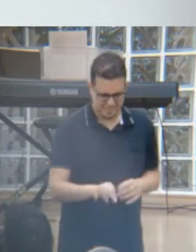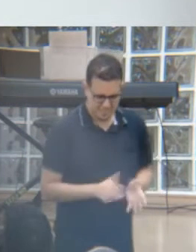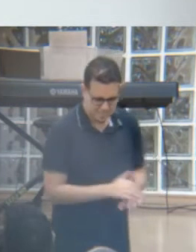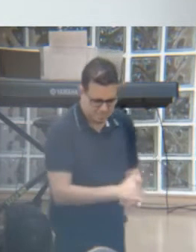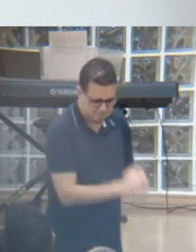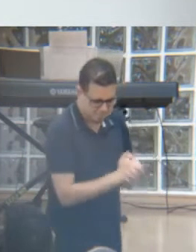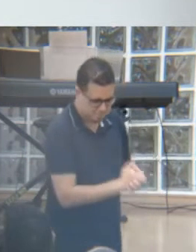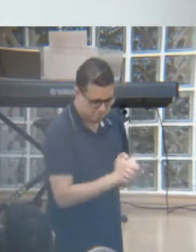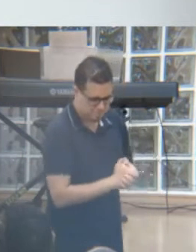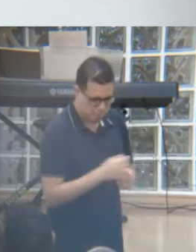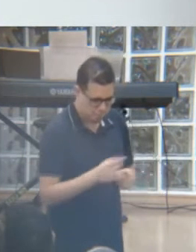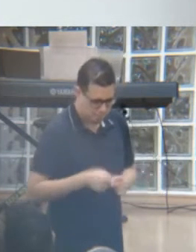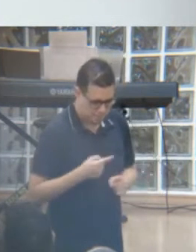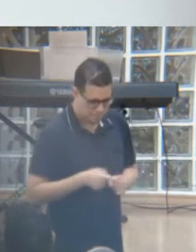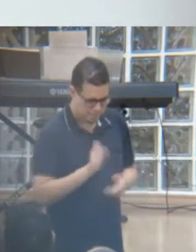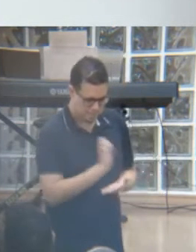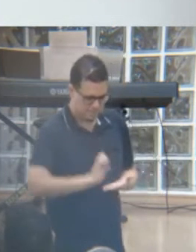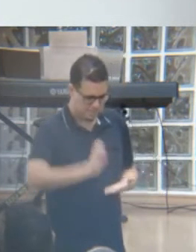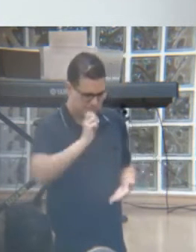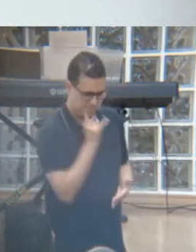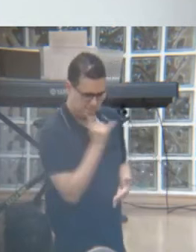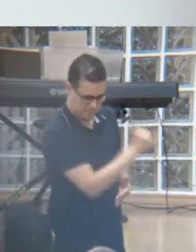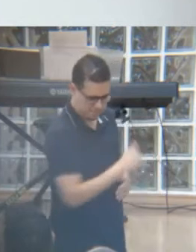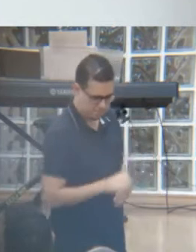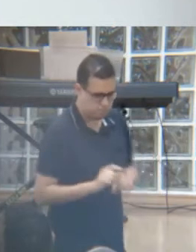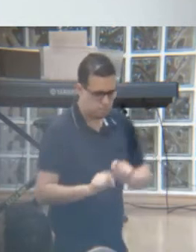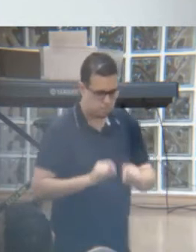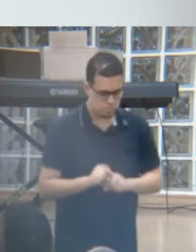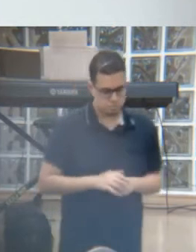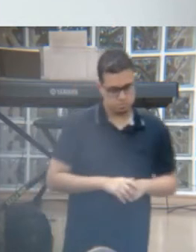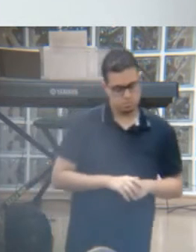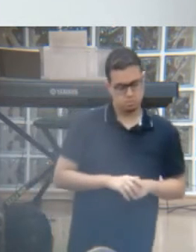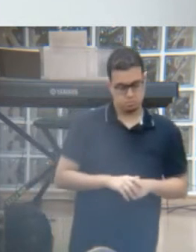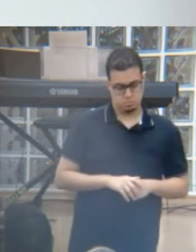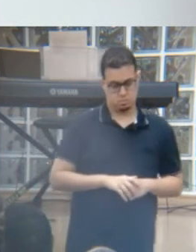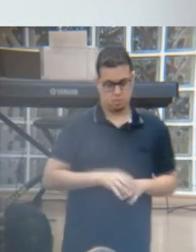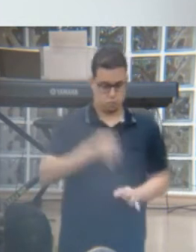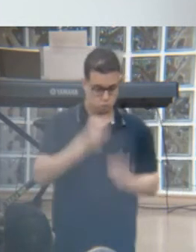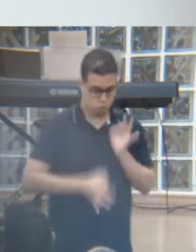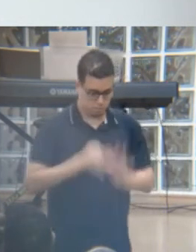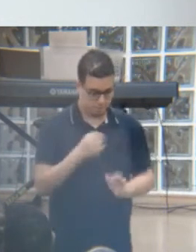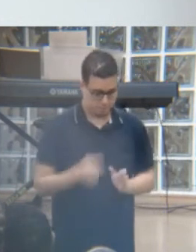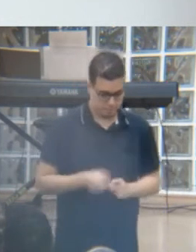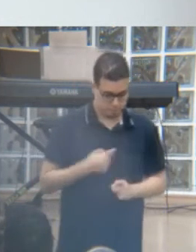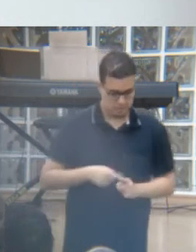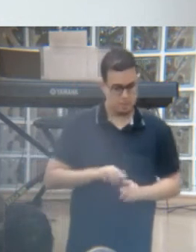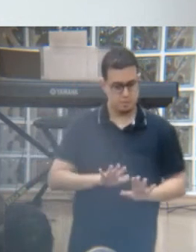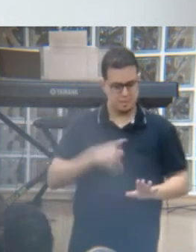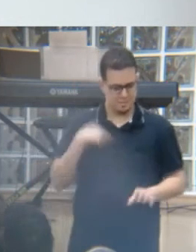o primeiro veredito que consola, que fortalece e que nos dá ânimo. Em